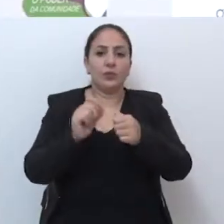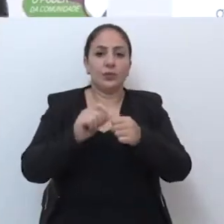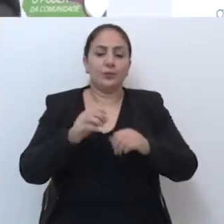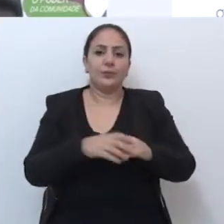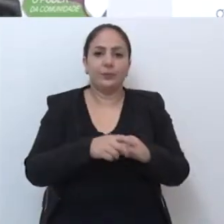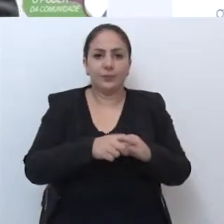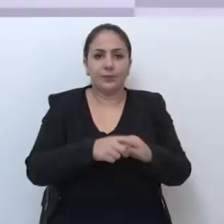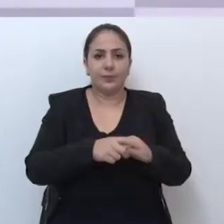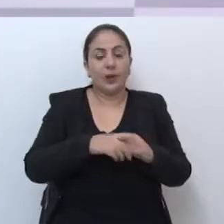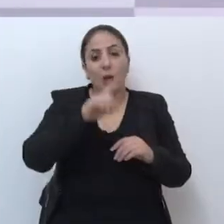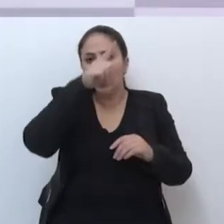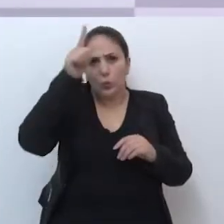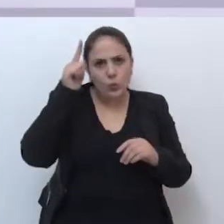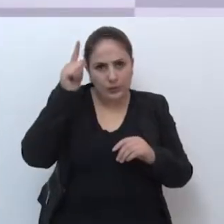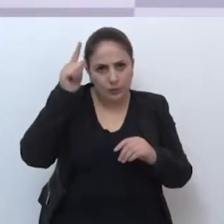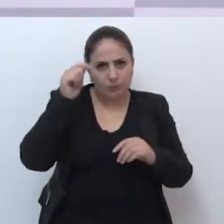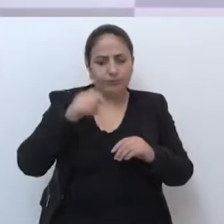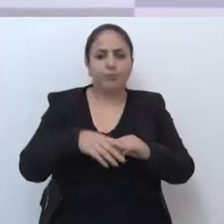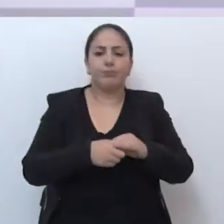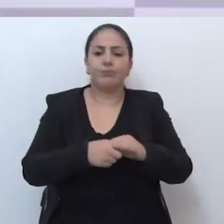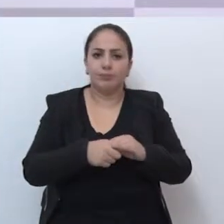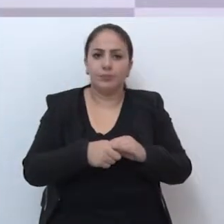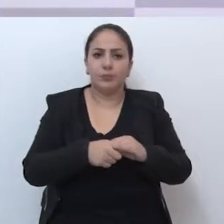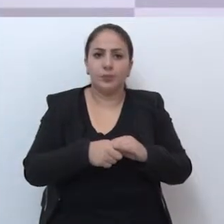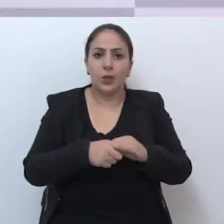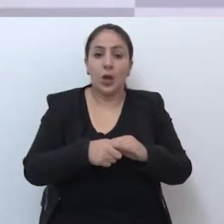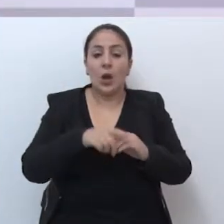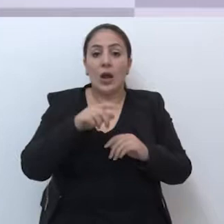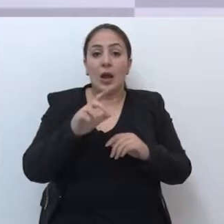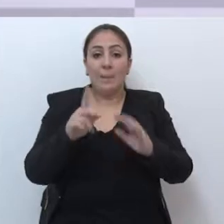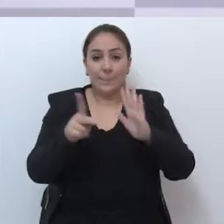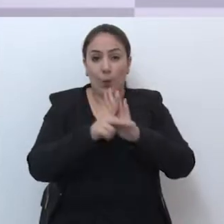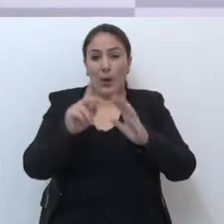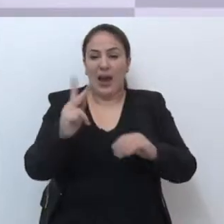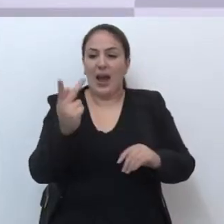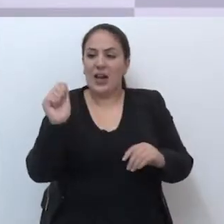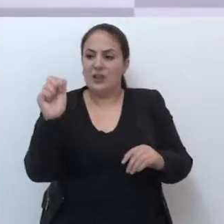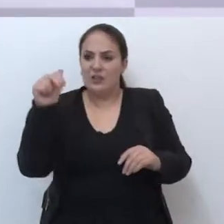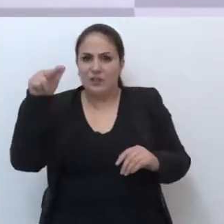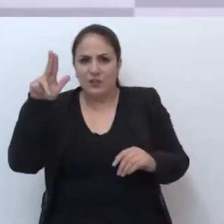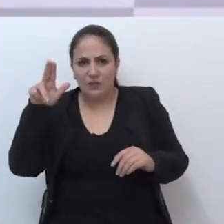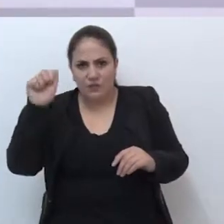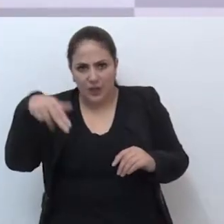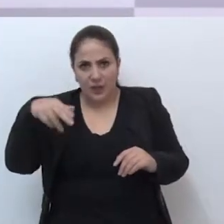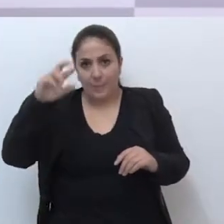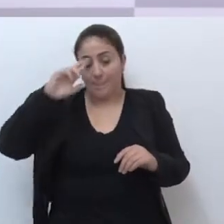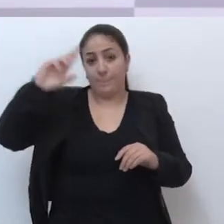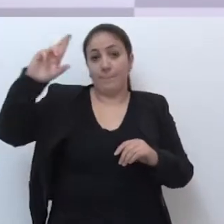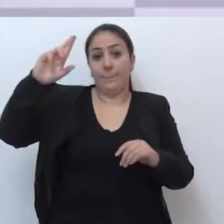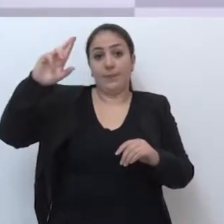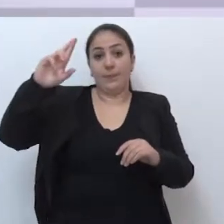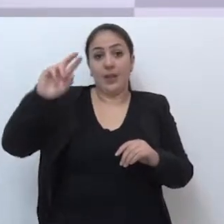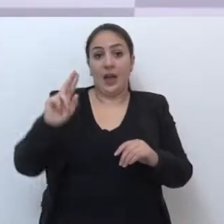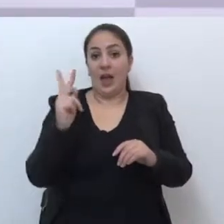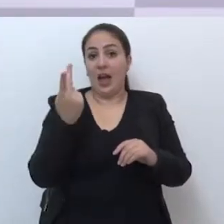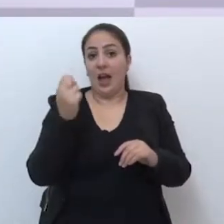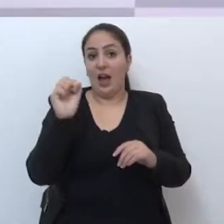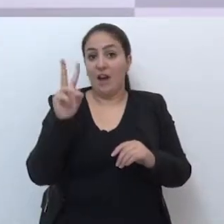sendo feito. Luciano Hang, um dos maiores empresários dono da Avan no